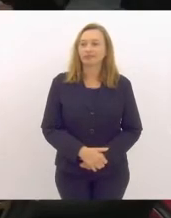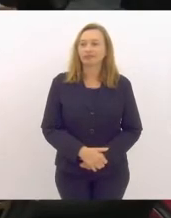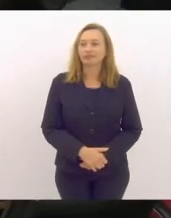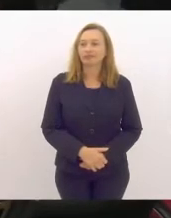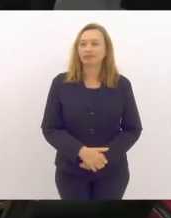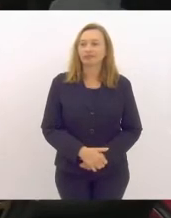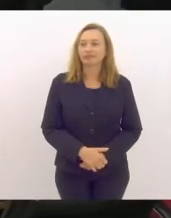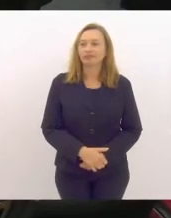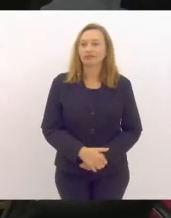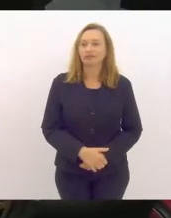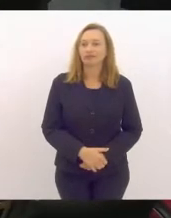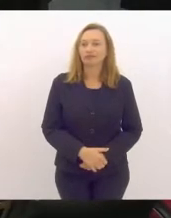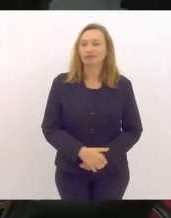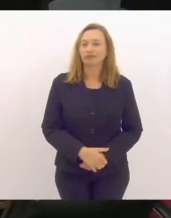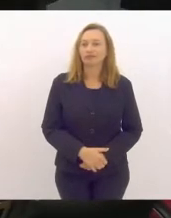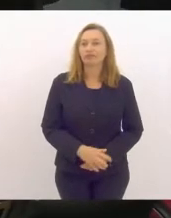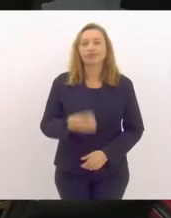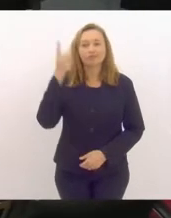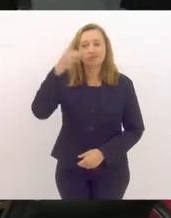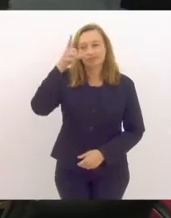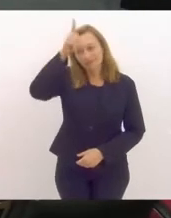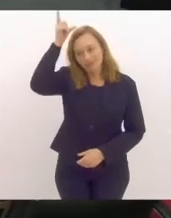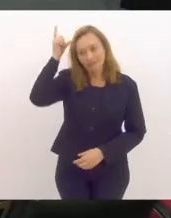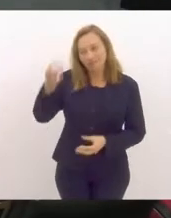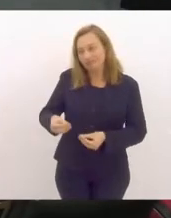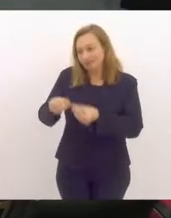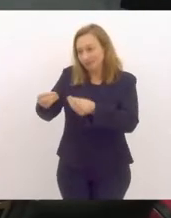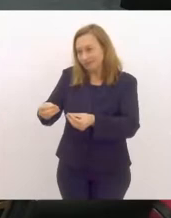Não, é Luiz Paulo, mas ele como bom cavaleiro.